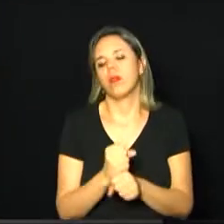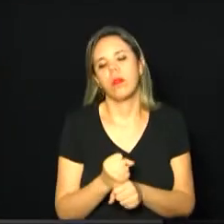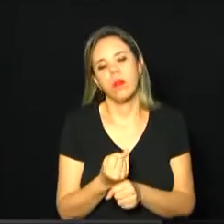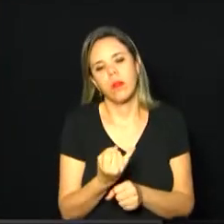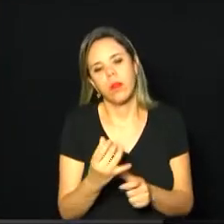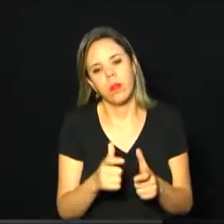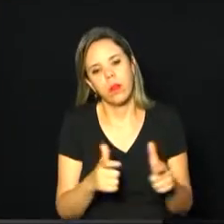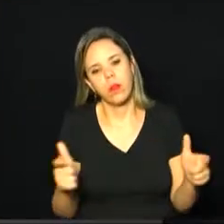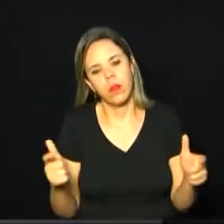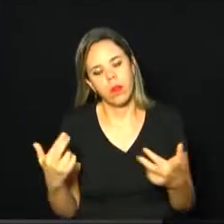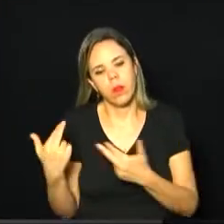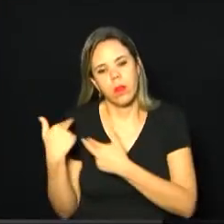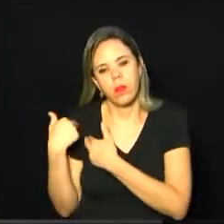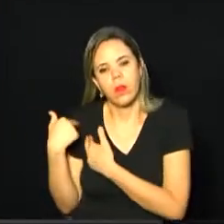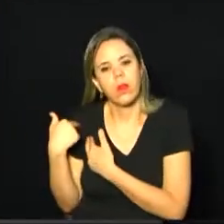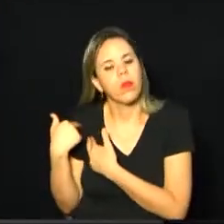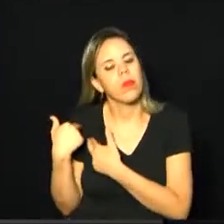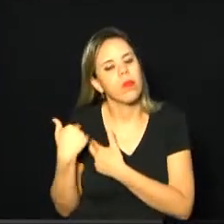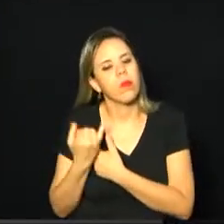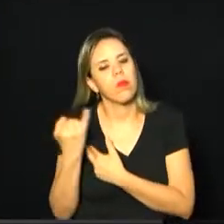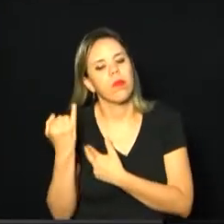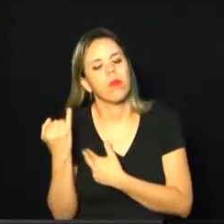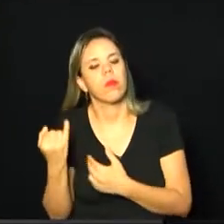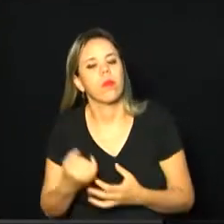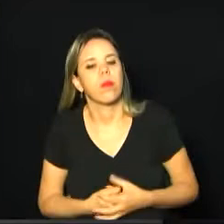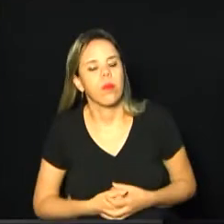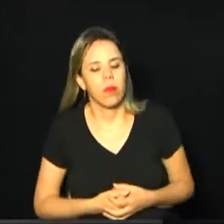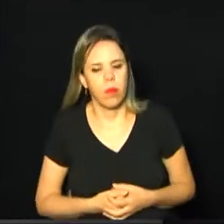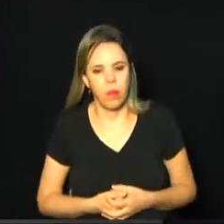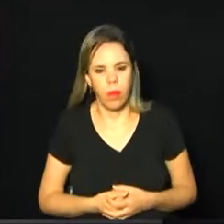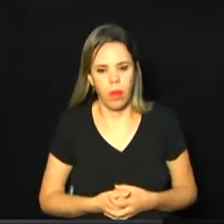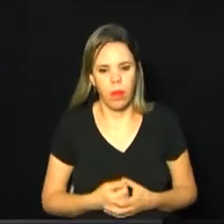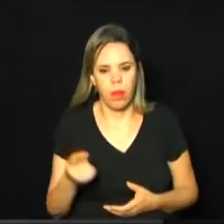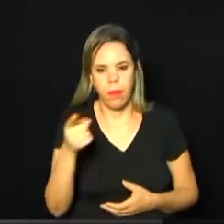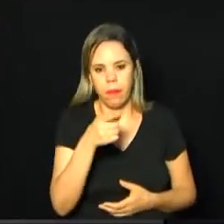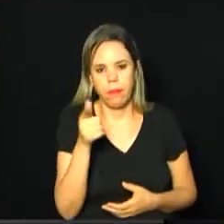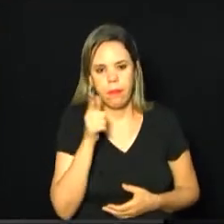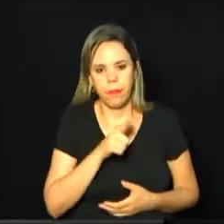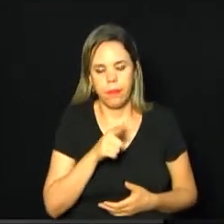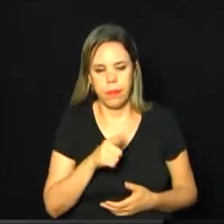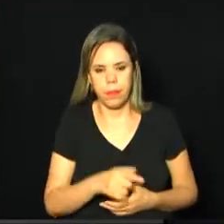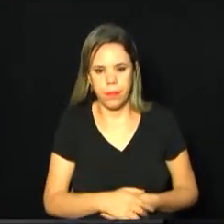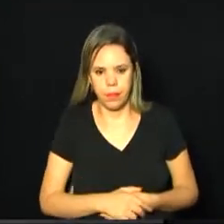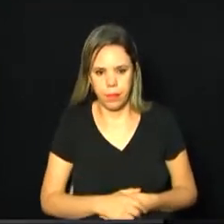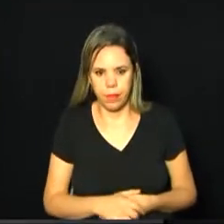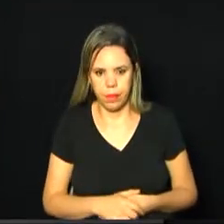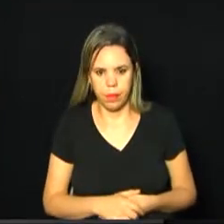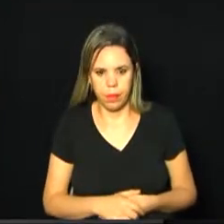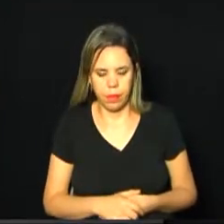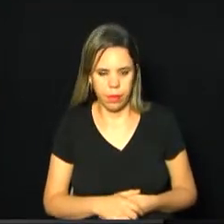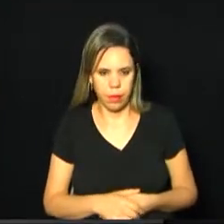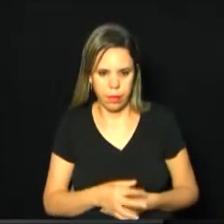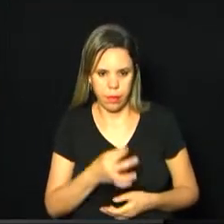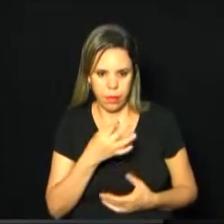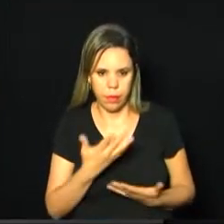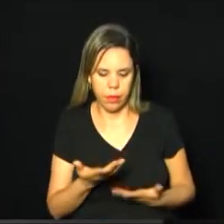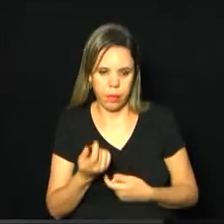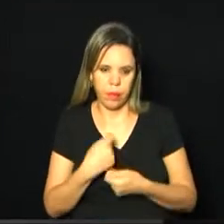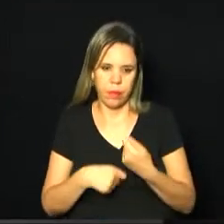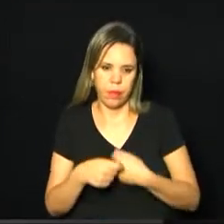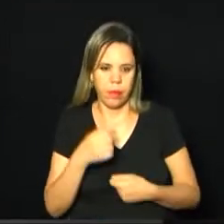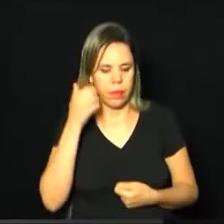volume de atribuições muito grande e você consegue e do ponto de vista